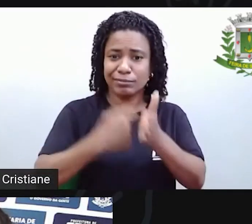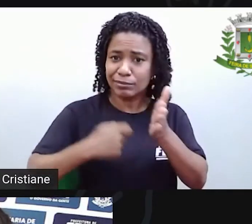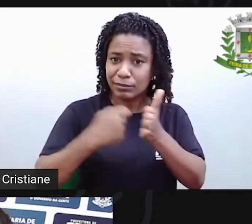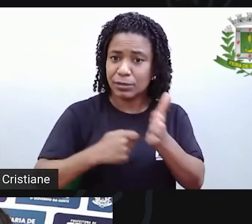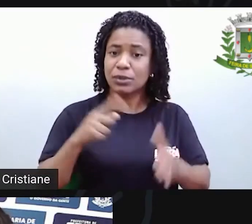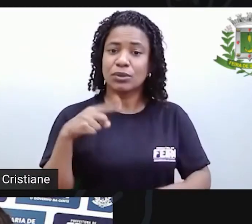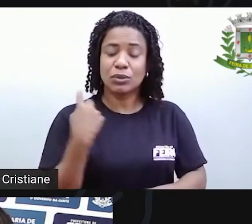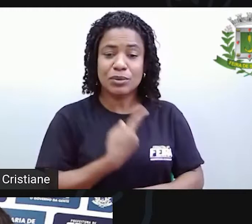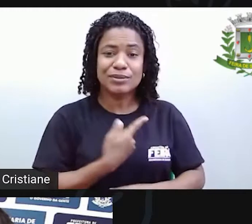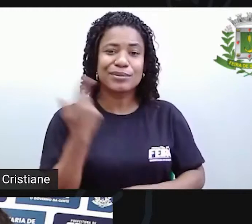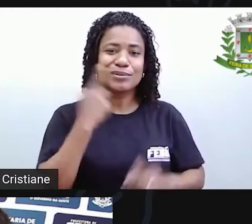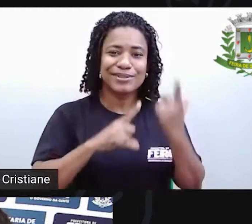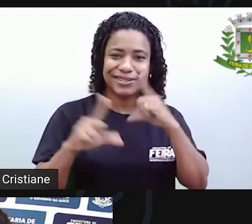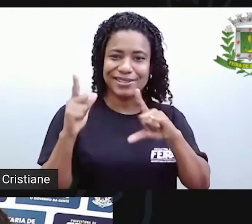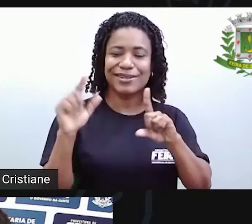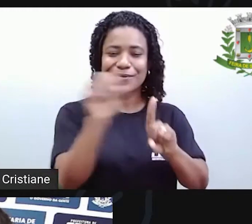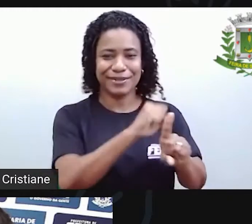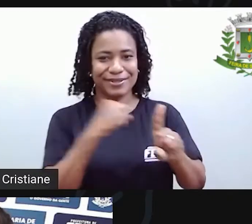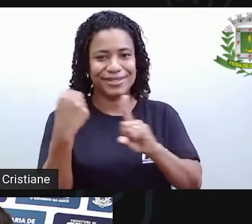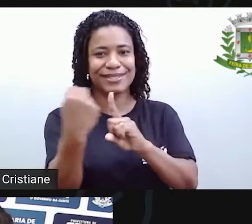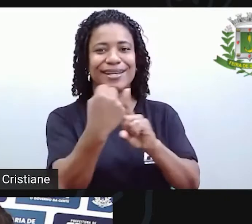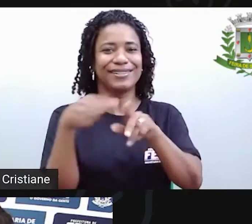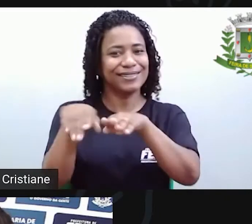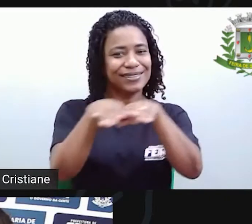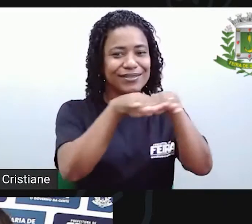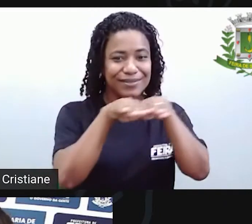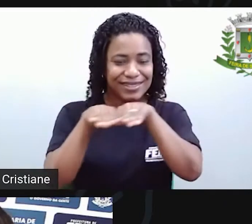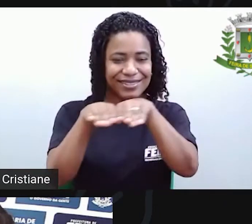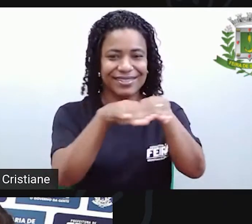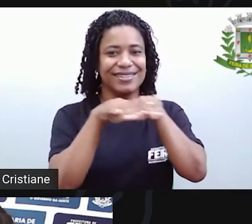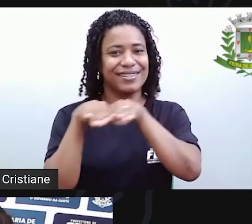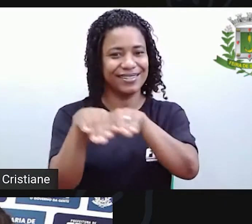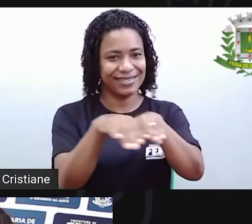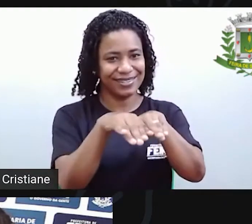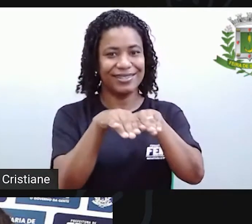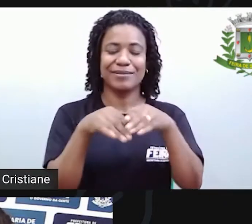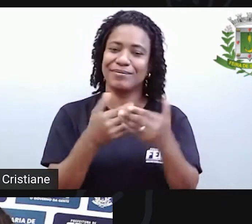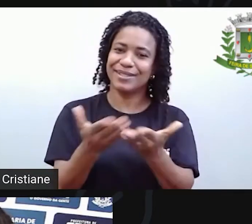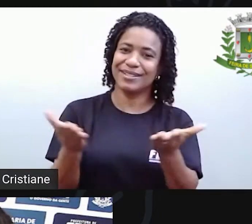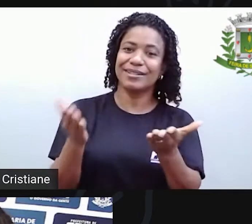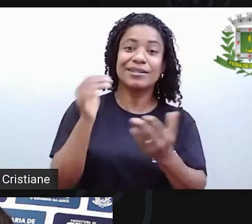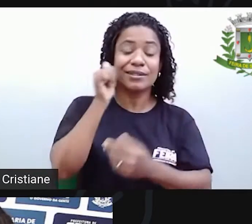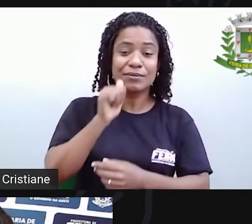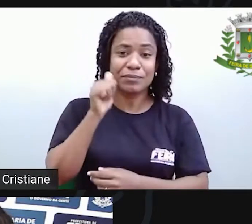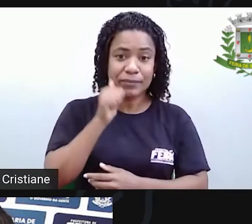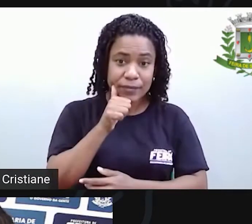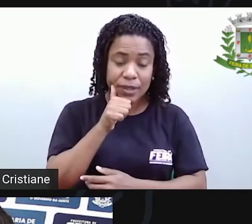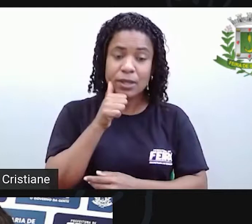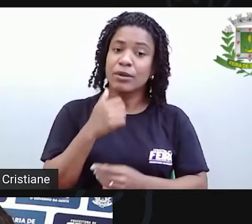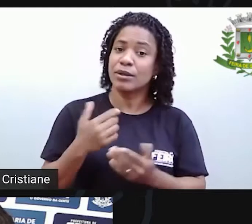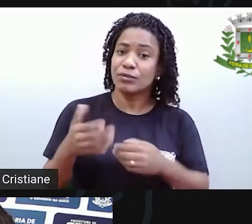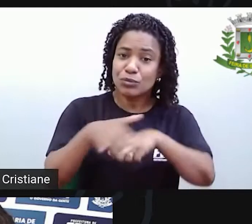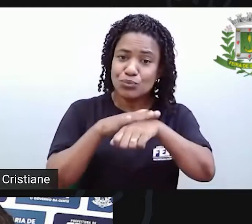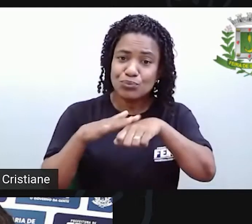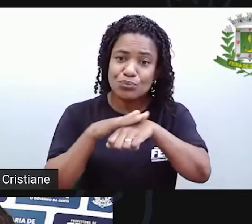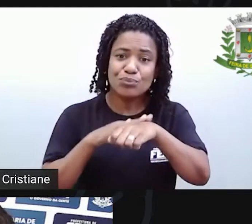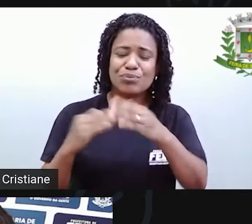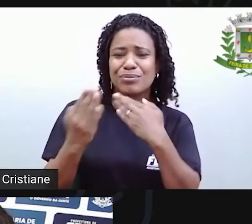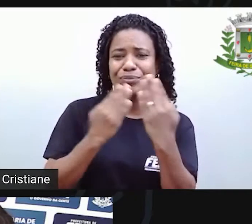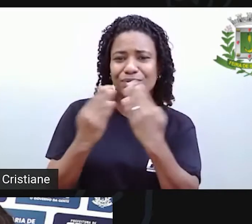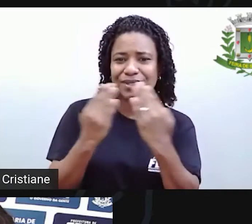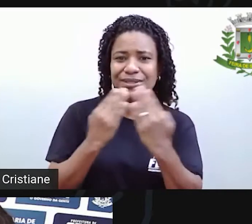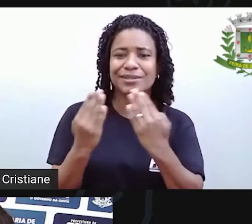realmente uma sociedade mais igualitária, né, para as mulheres. Então a gente vai conversar, gente, sobre a